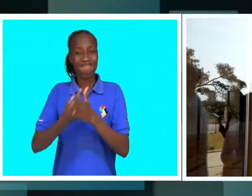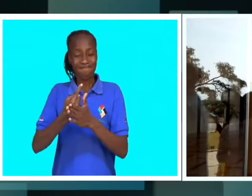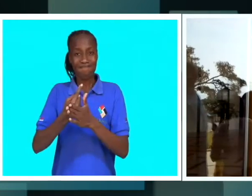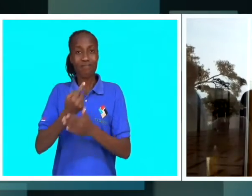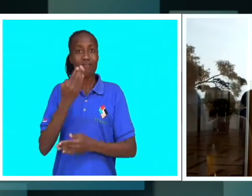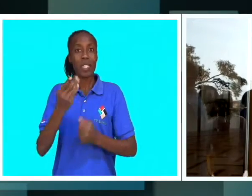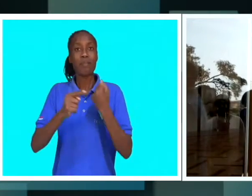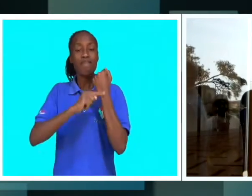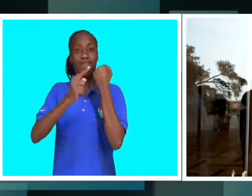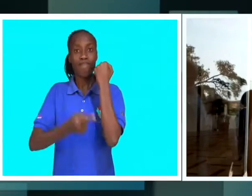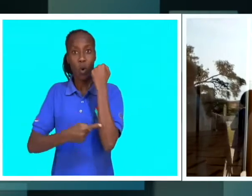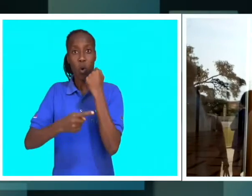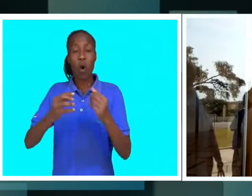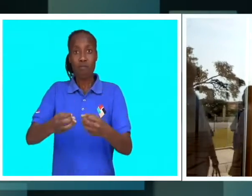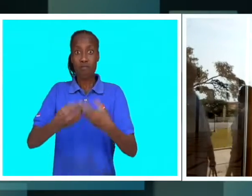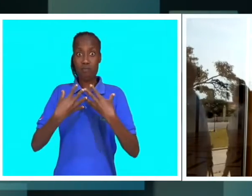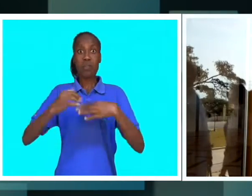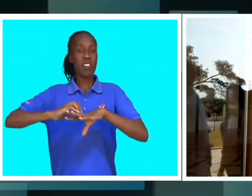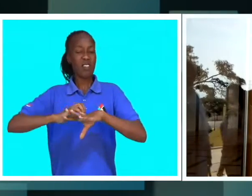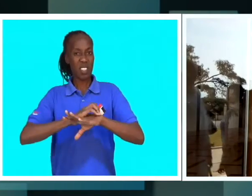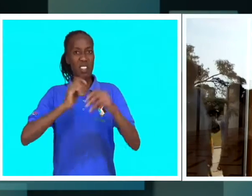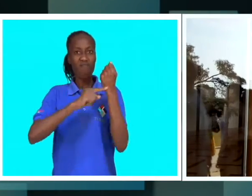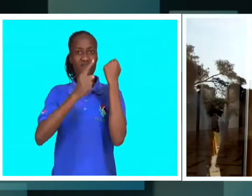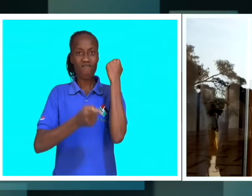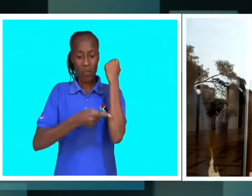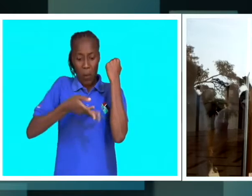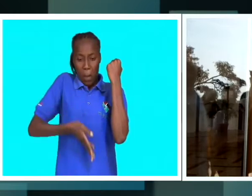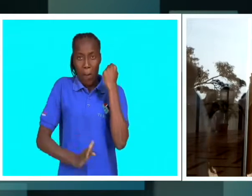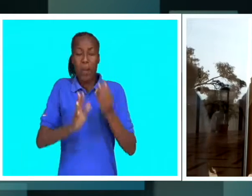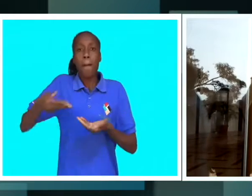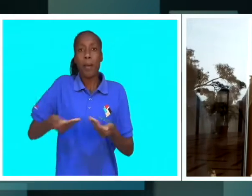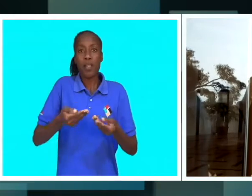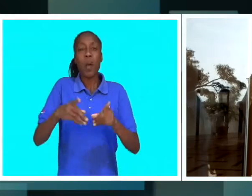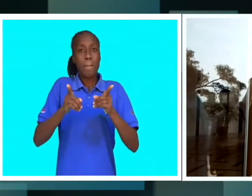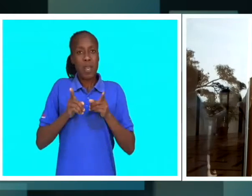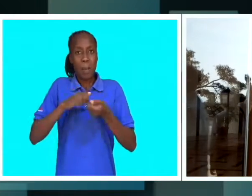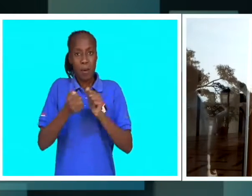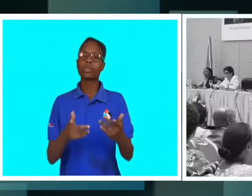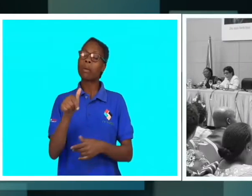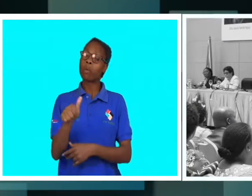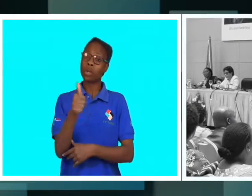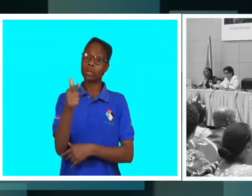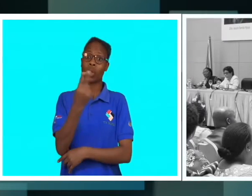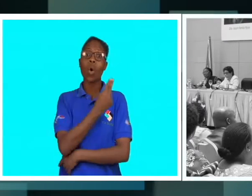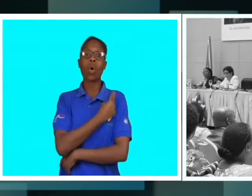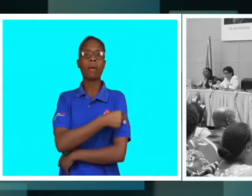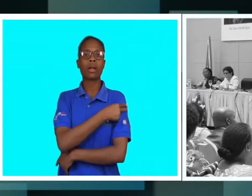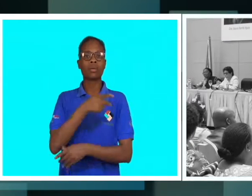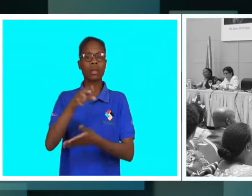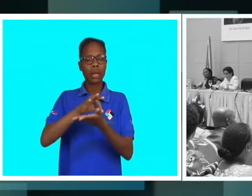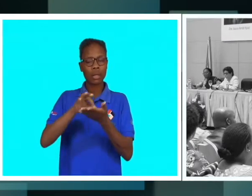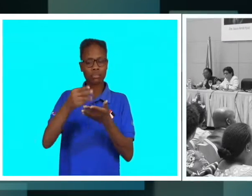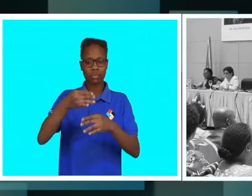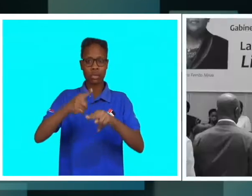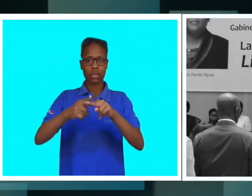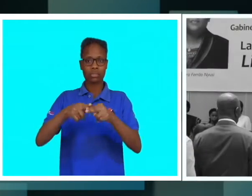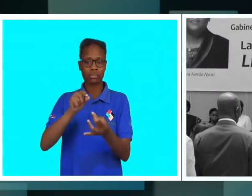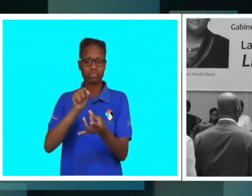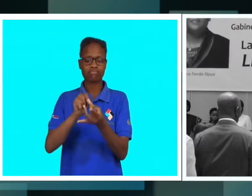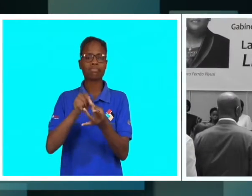com graça de infecções de aérea e mãe para o filho, que são raparigas em situação de formato a verdade. Espera-se também melhorar a